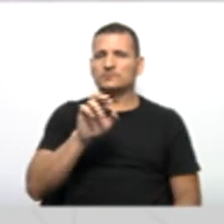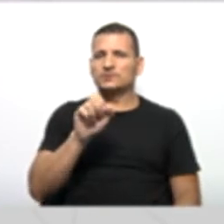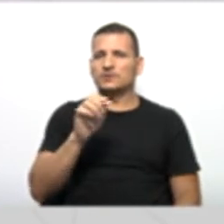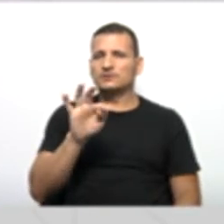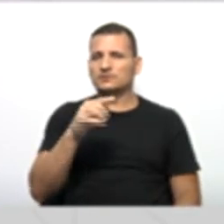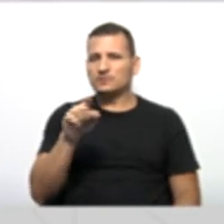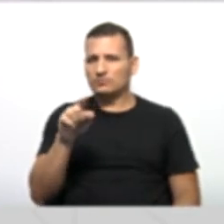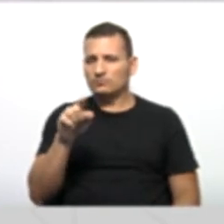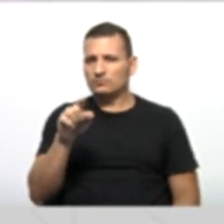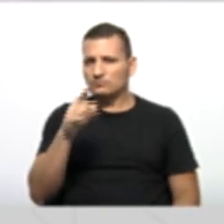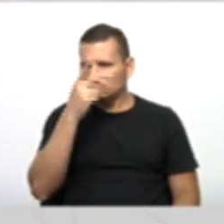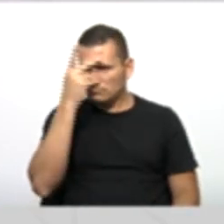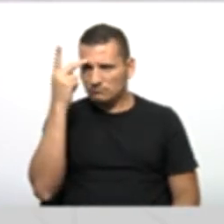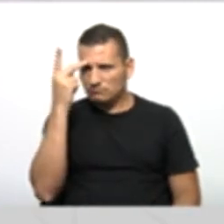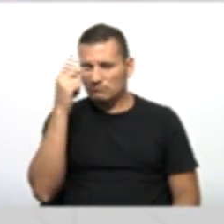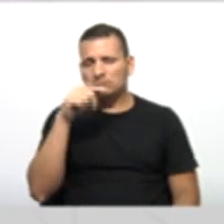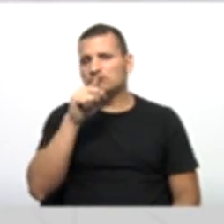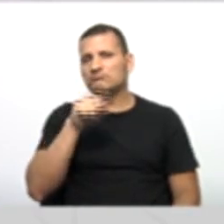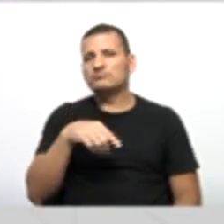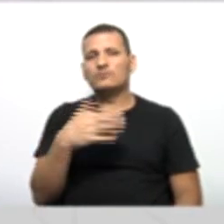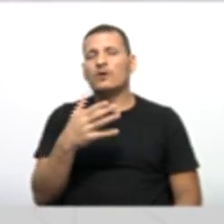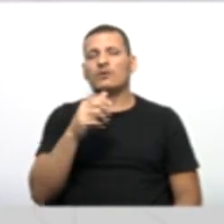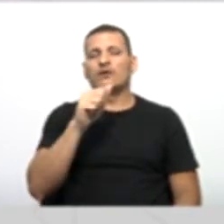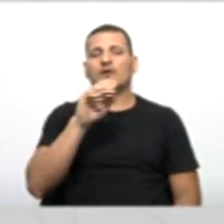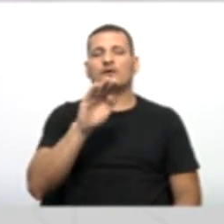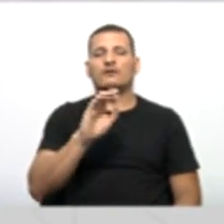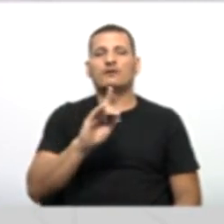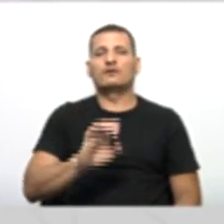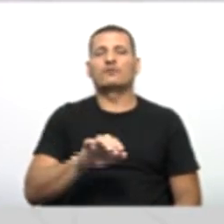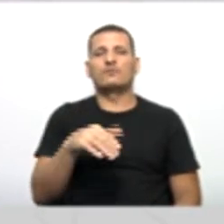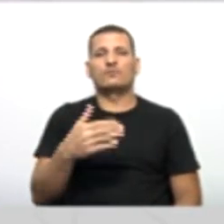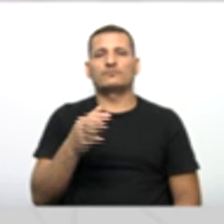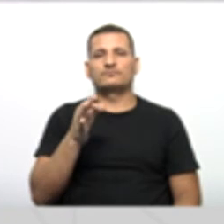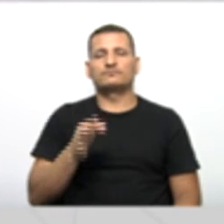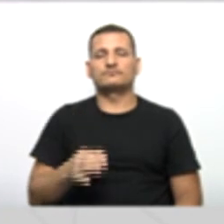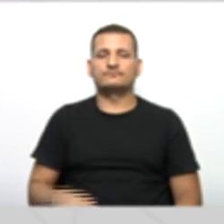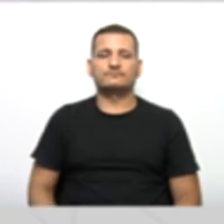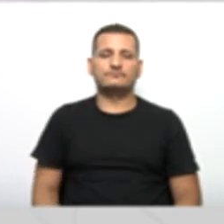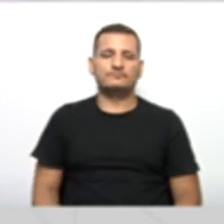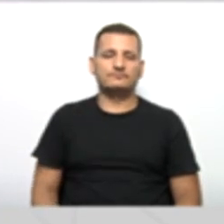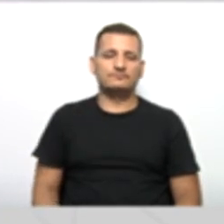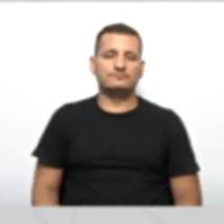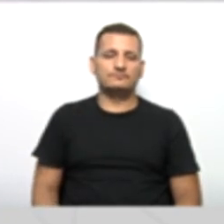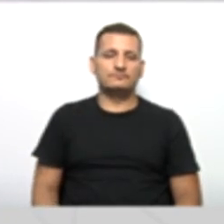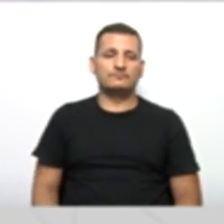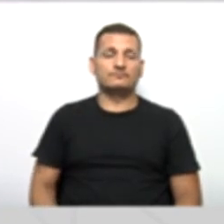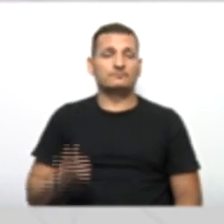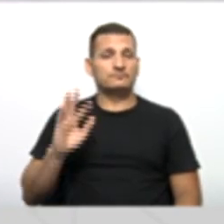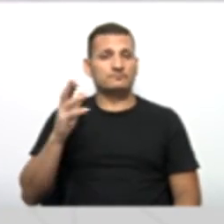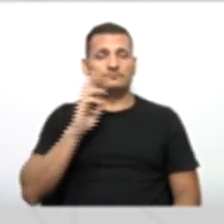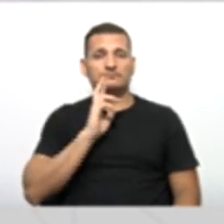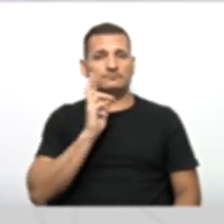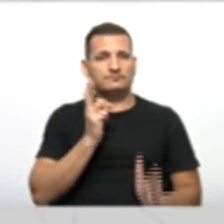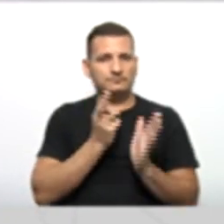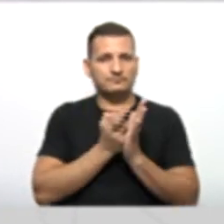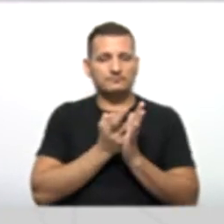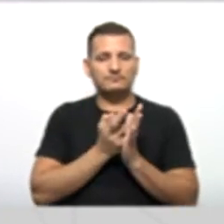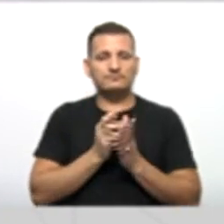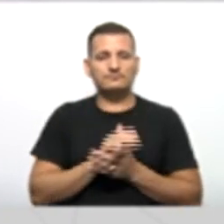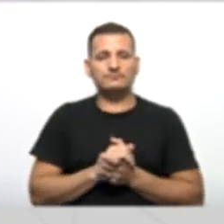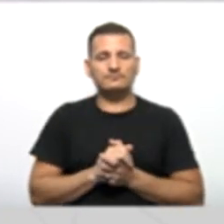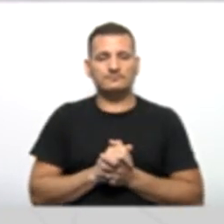falando? O que o pessoal está falando aí, professor? Da questão número 6. A questão número 6, todos responderam a